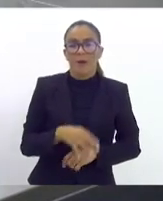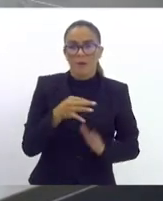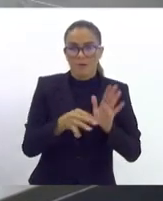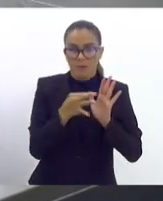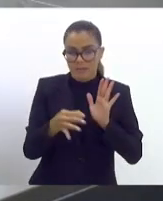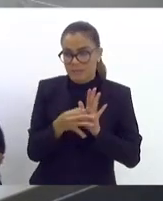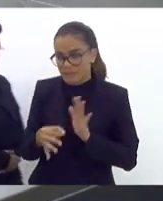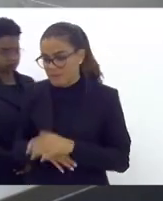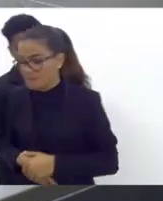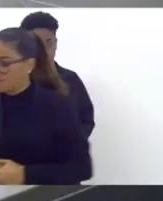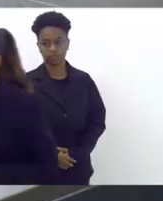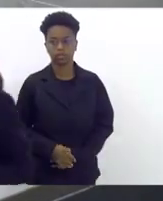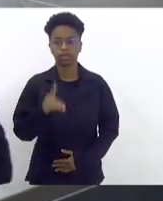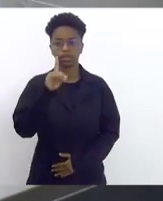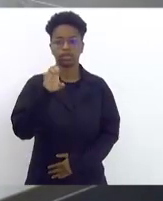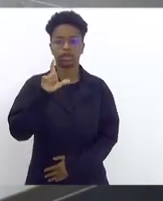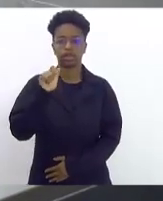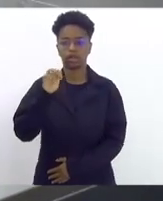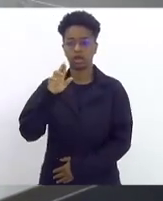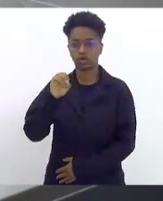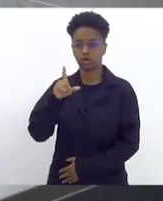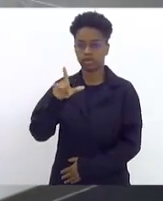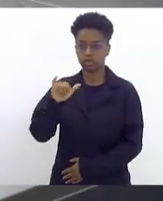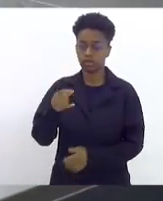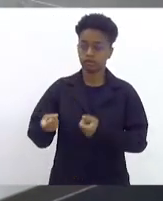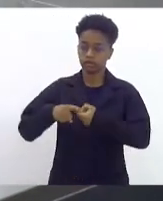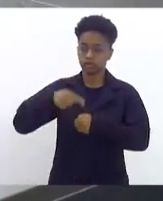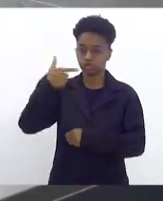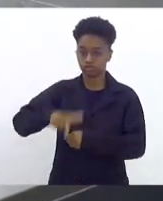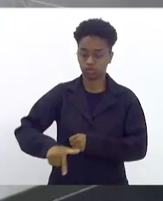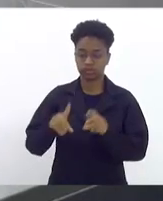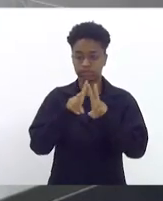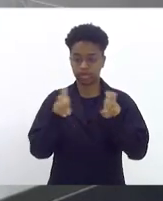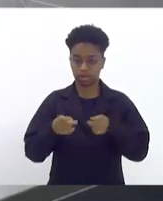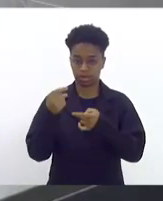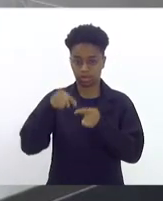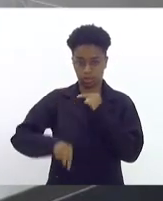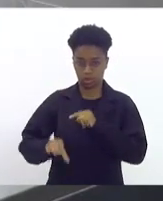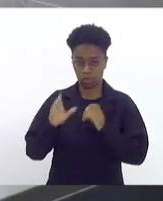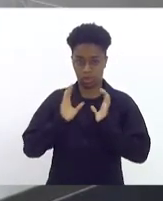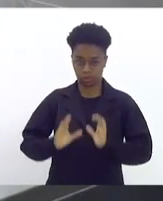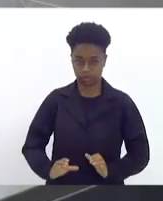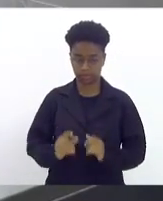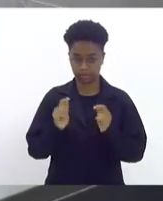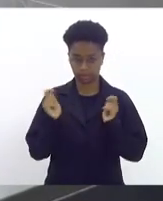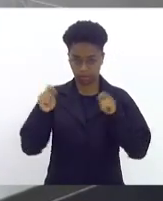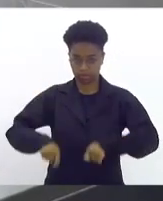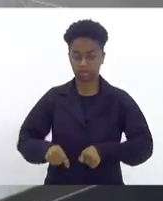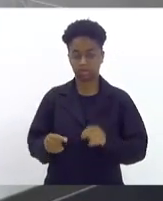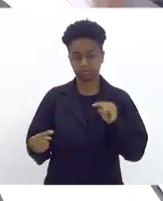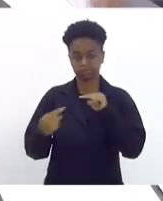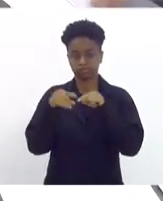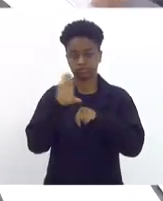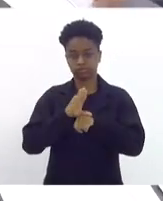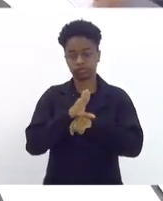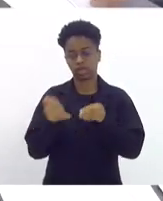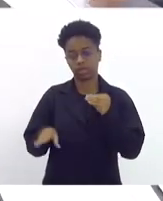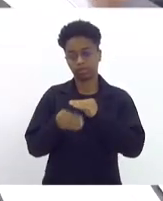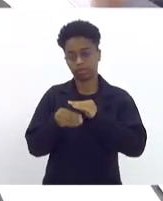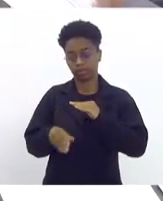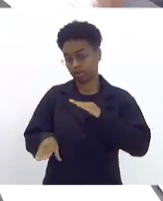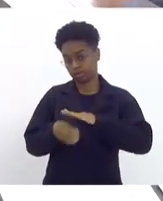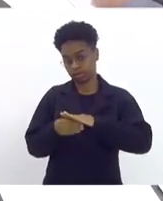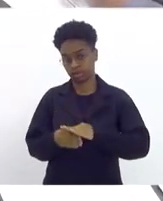Deputado Guilherme dellaroni voltamos de novo aquele assunto Deputado Municipal de competência Deputado olha pela constitucionalidade com emendas